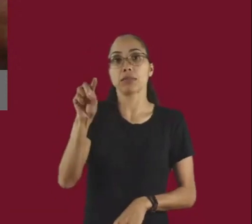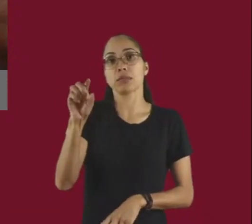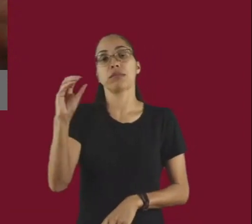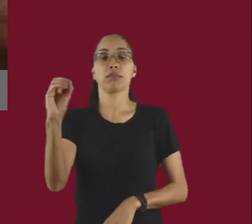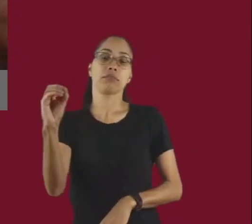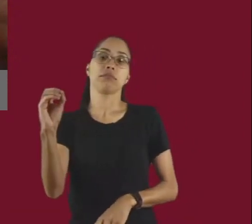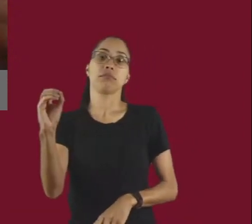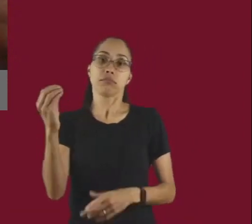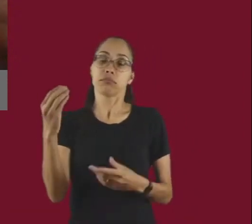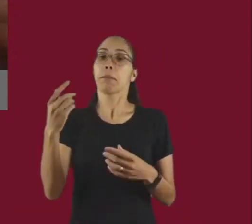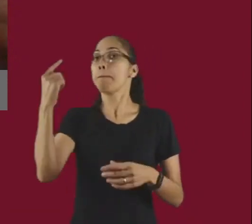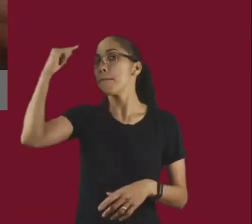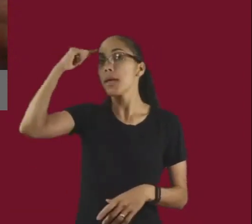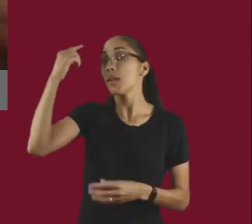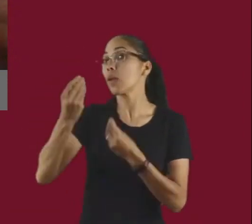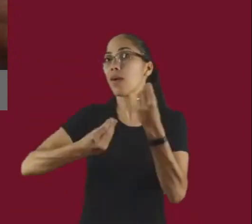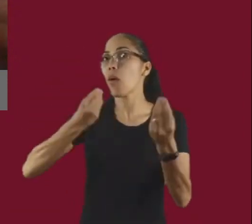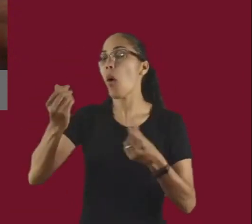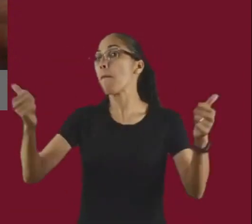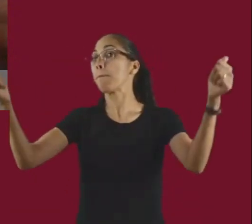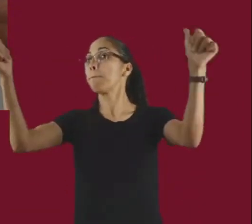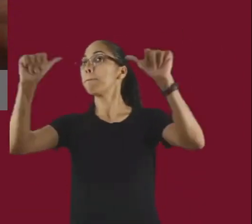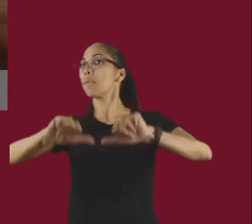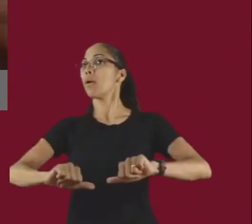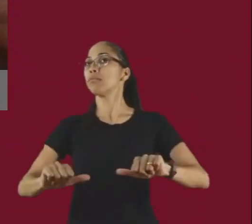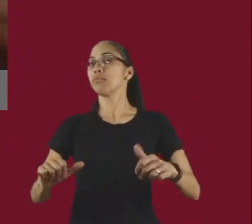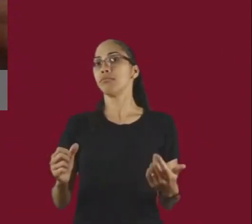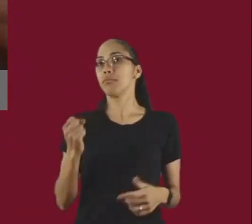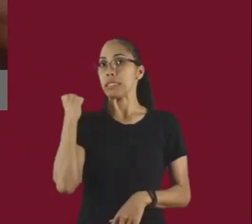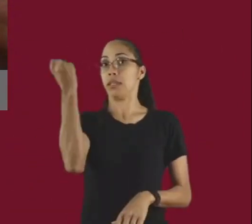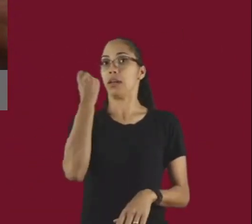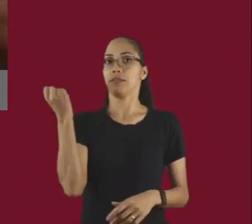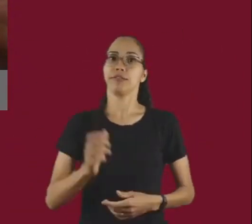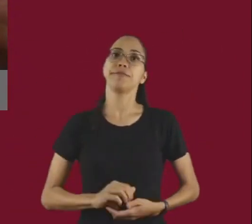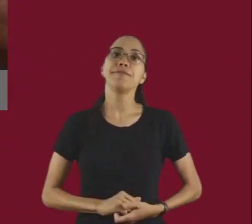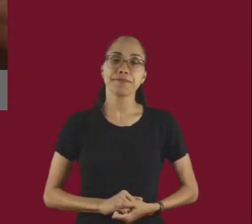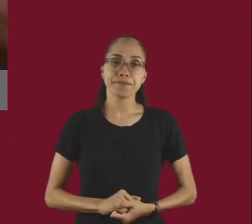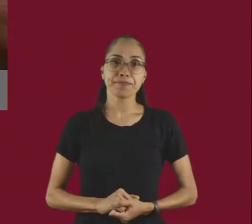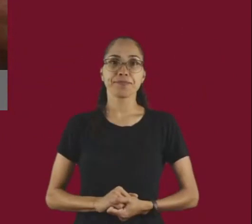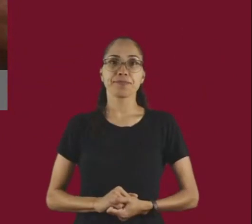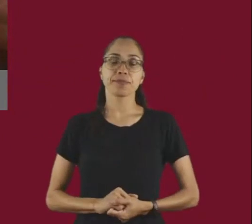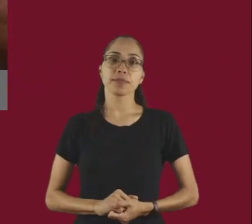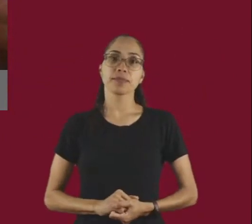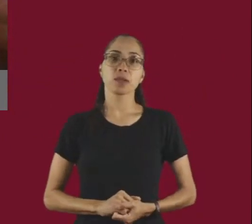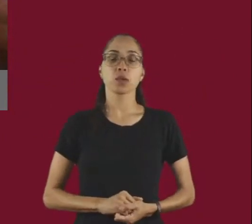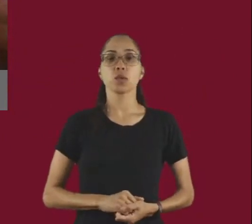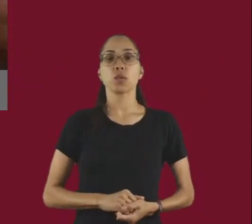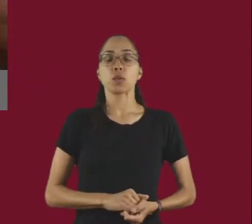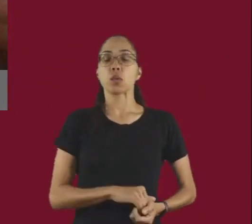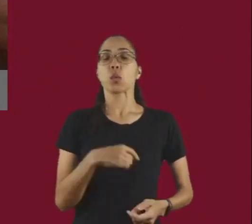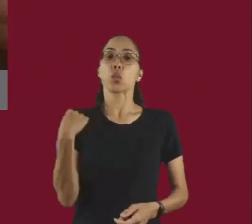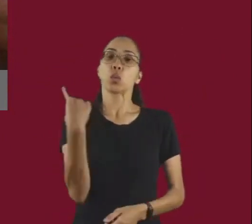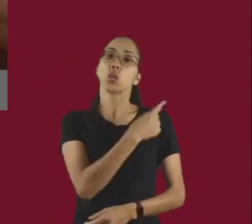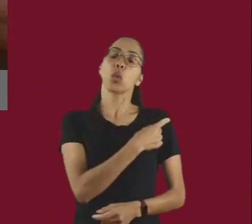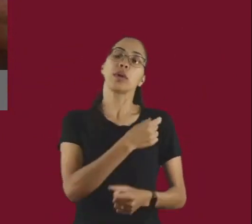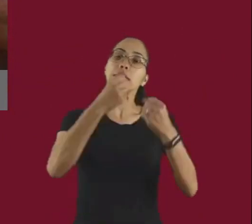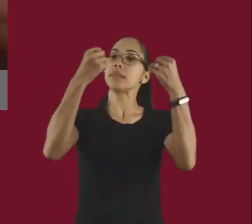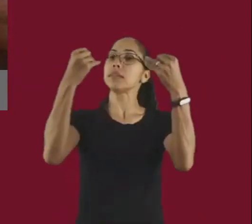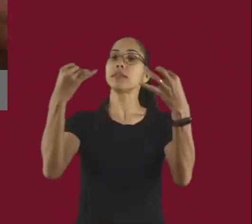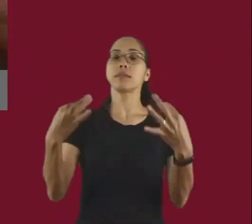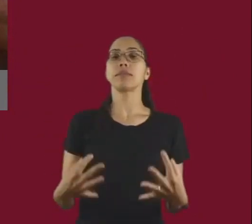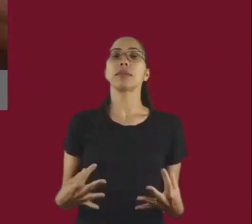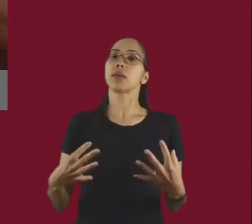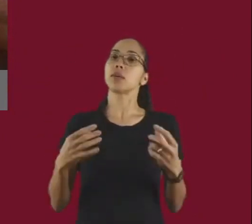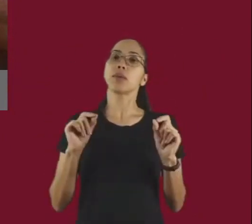o que a gente está falando é de colapso da vida. A gente está